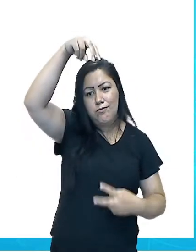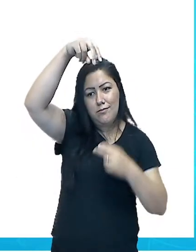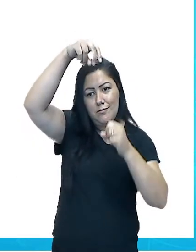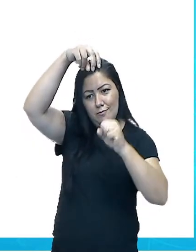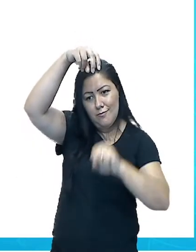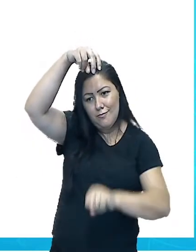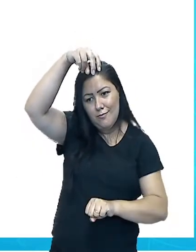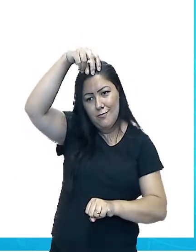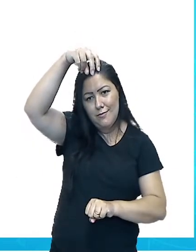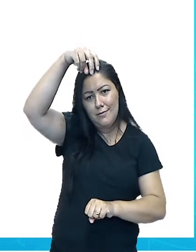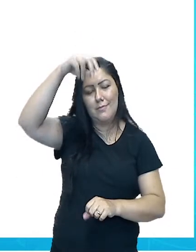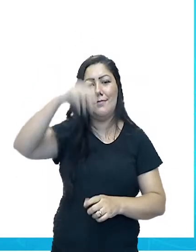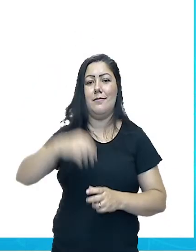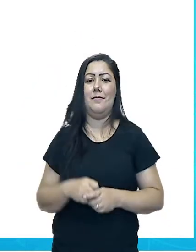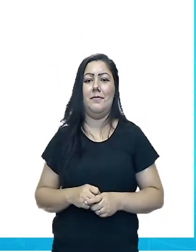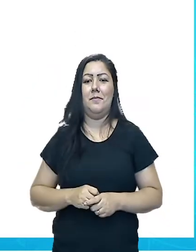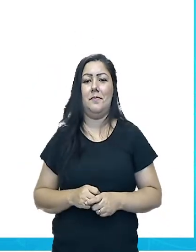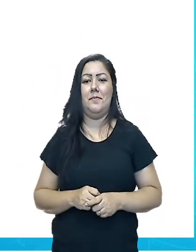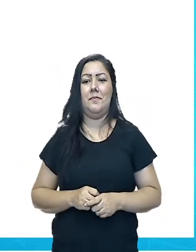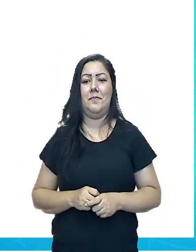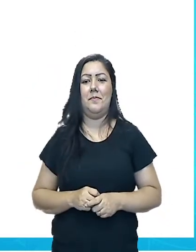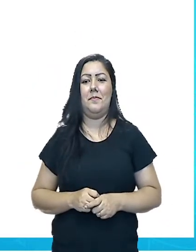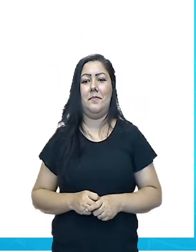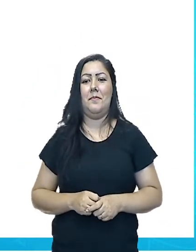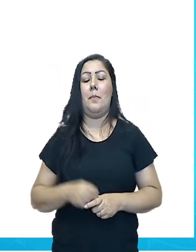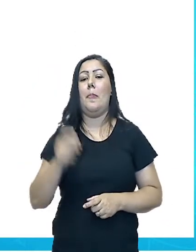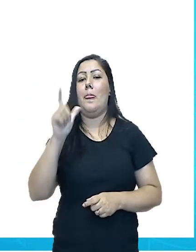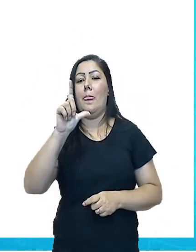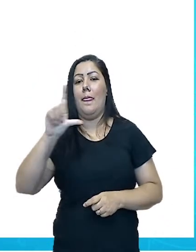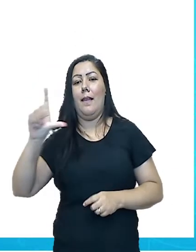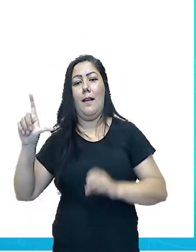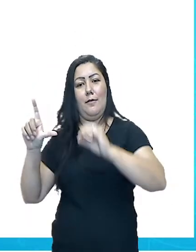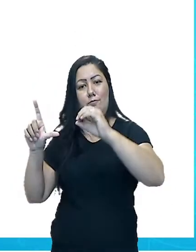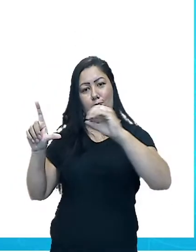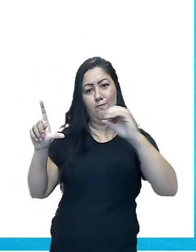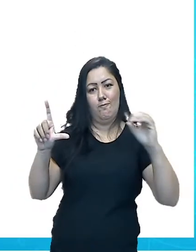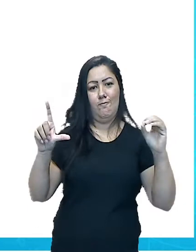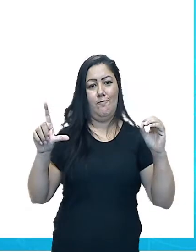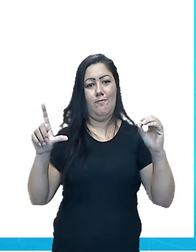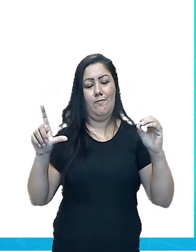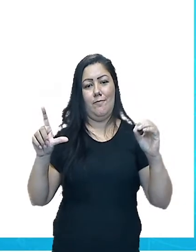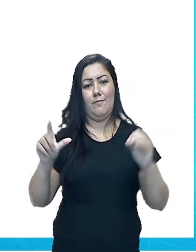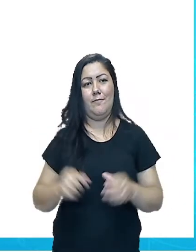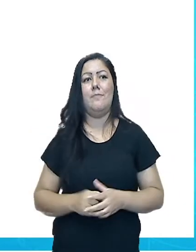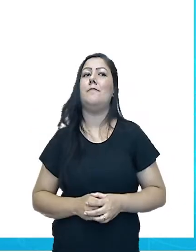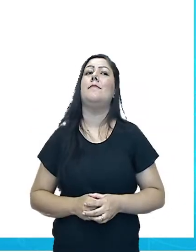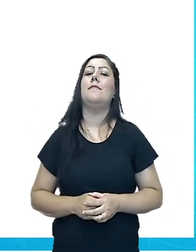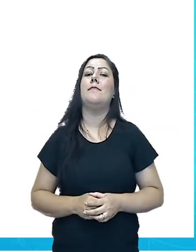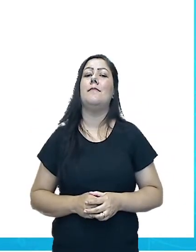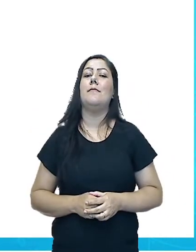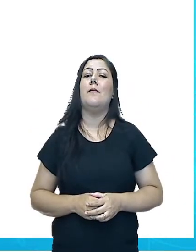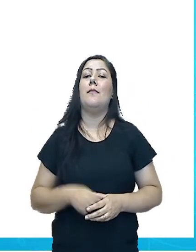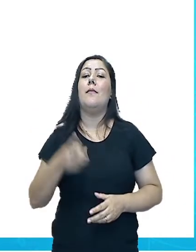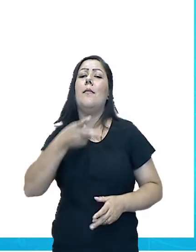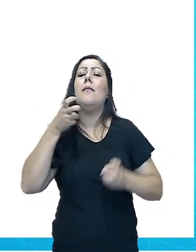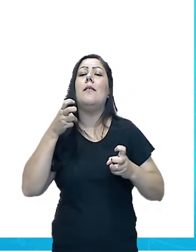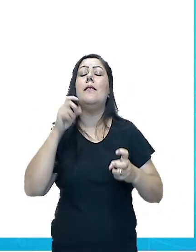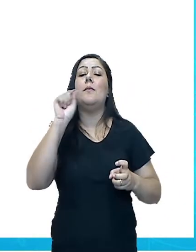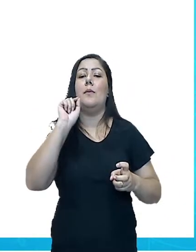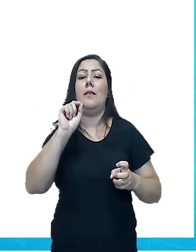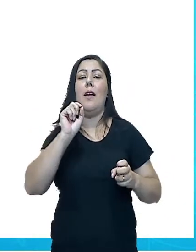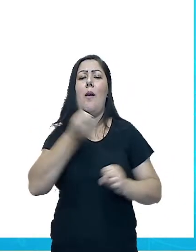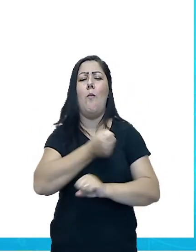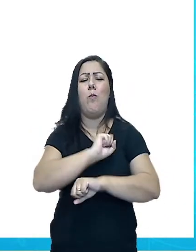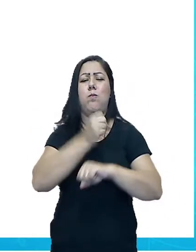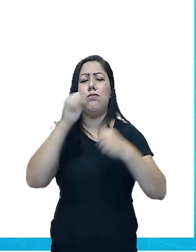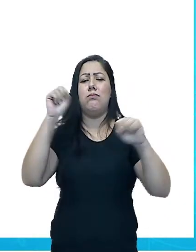tá? De leste para oeste, nós vemos o quê? Um país